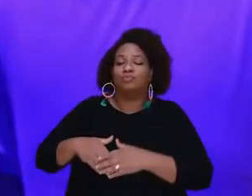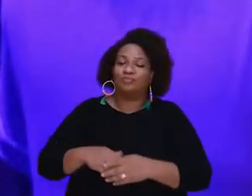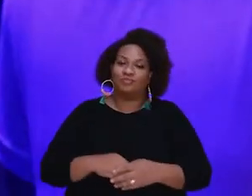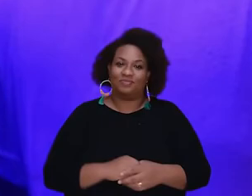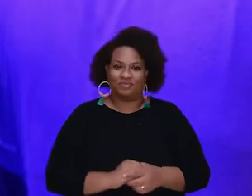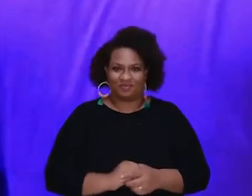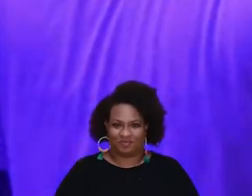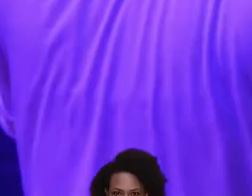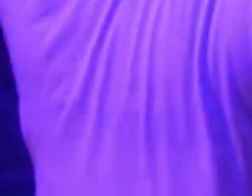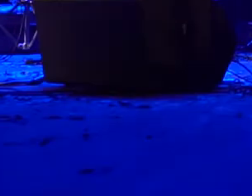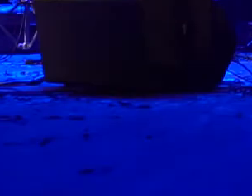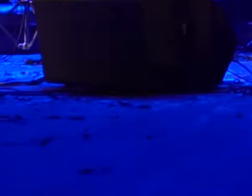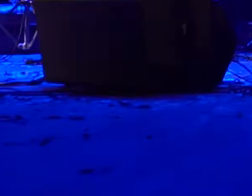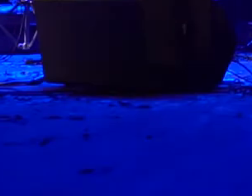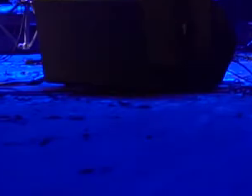afunda.